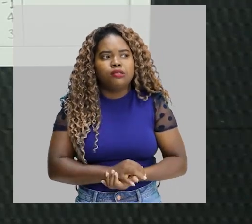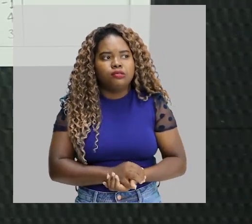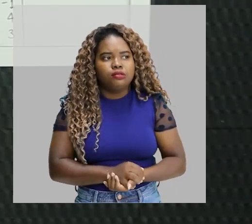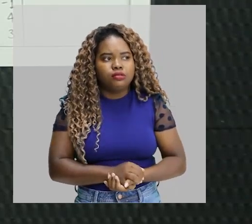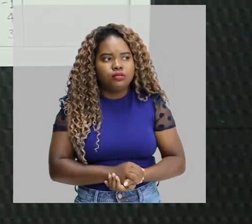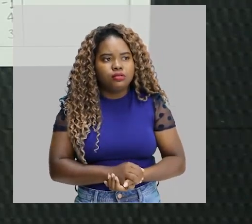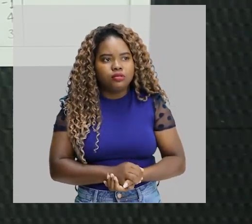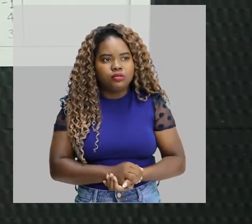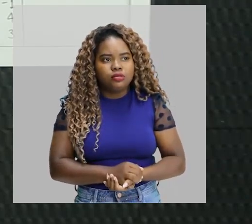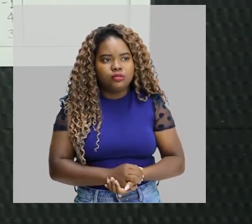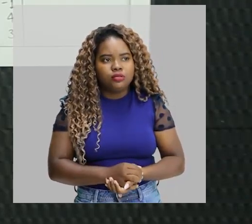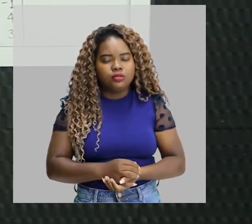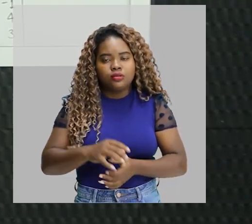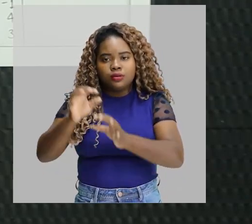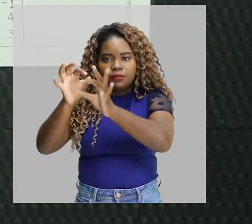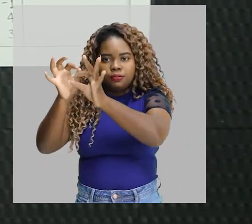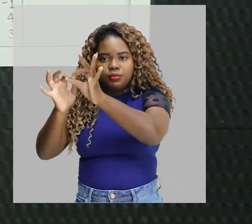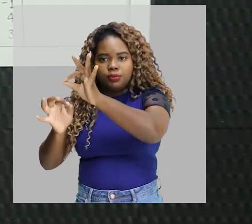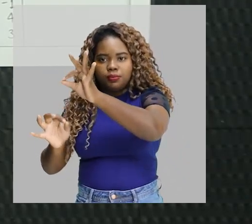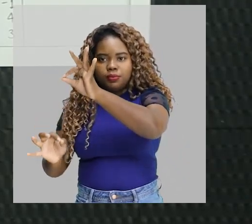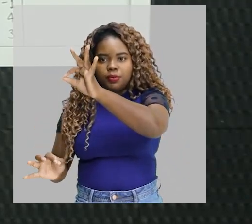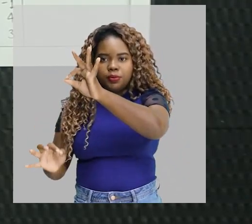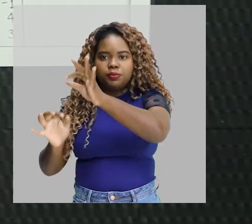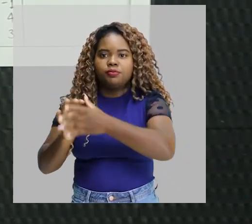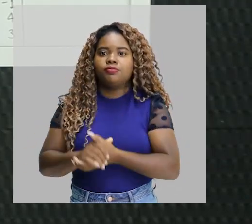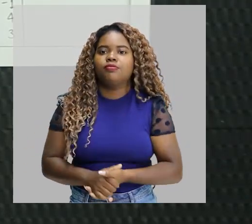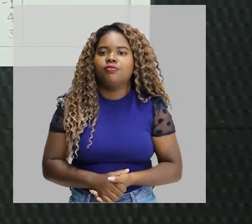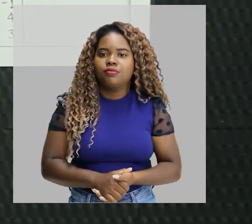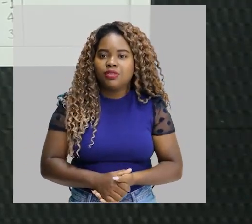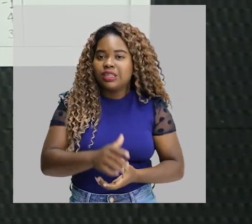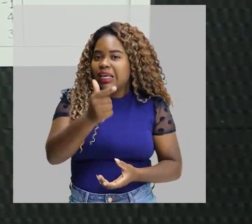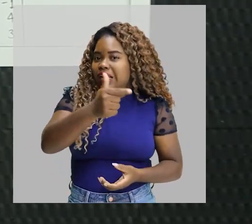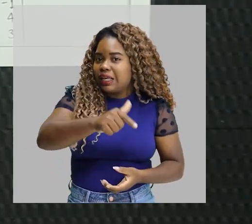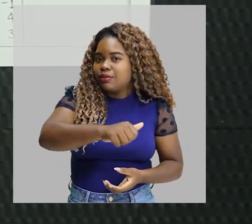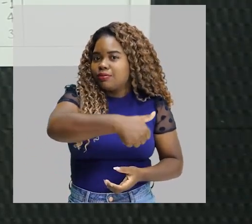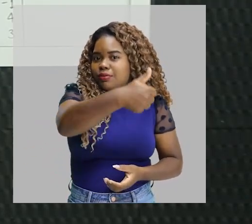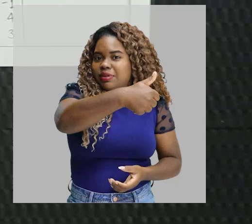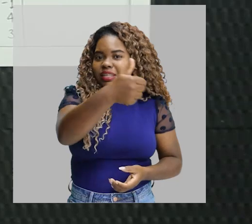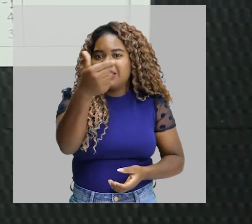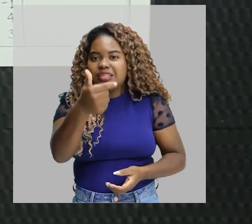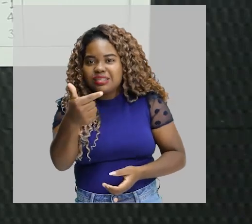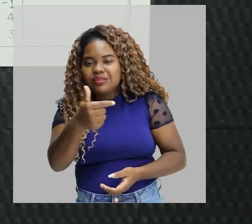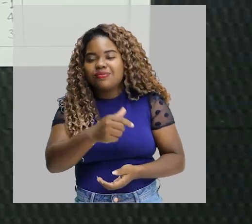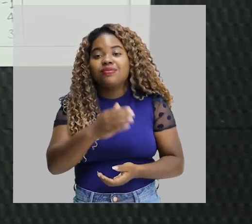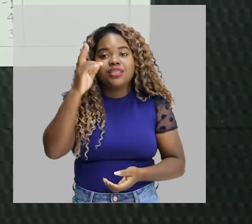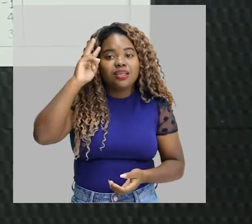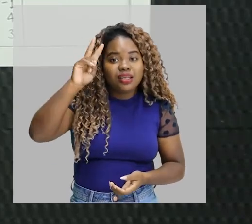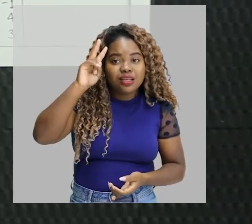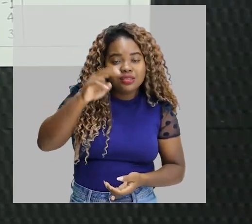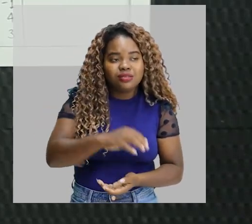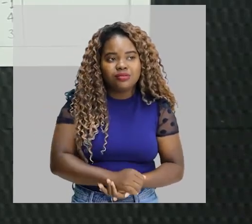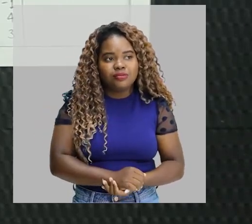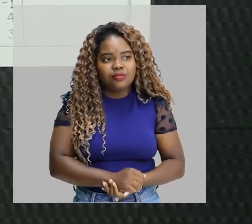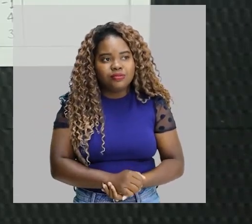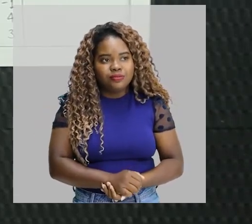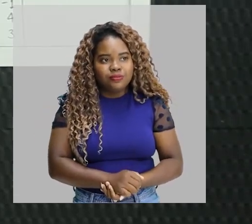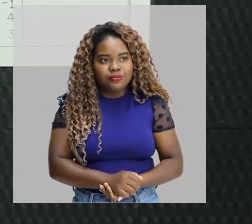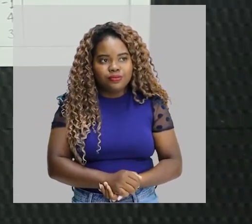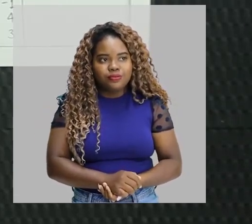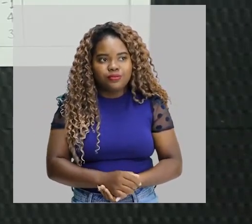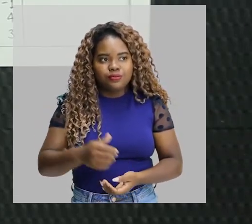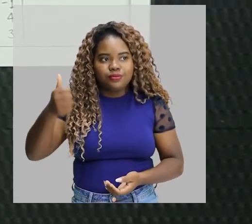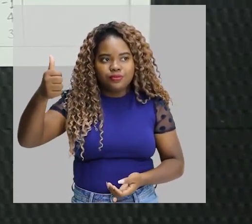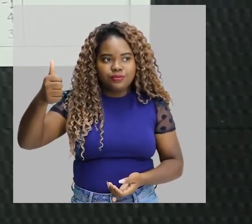aplicar o primeiro passo que a repetição da primeira e da segunda coluna tá eu vou repetir aqui